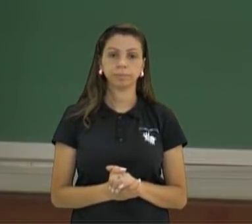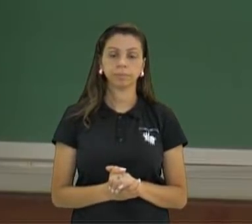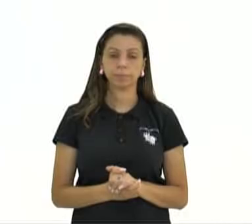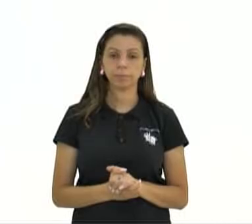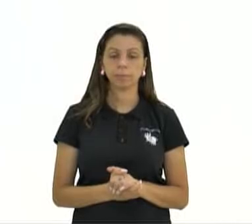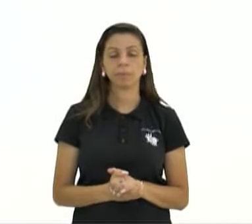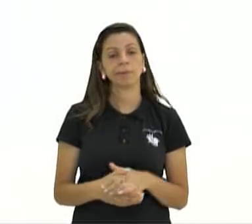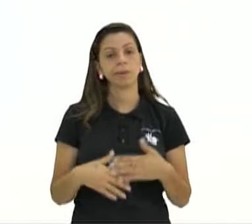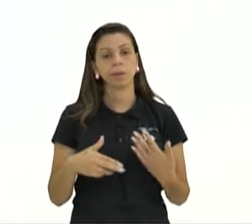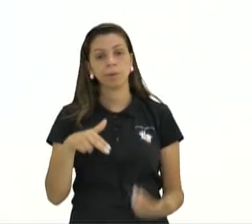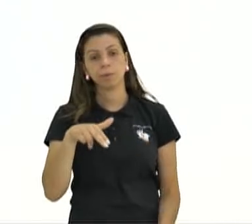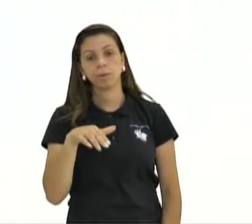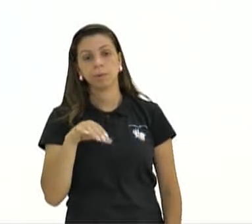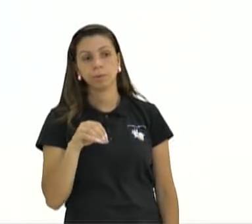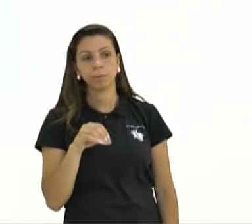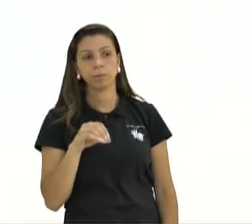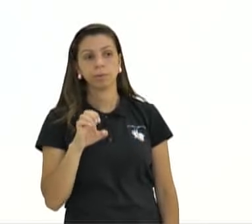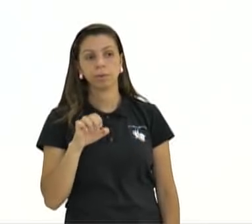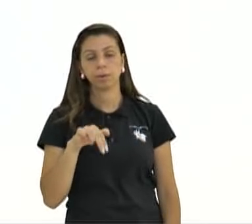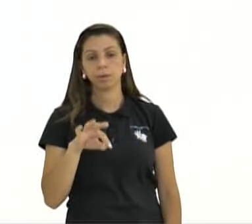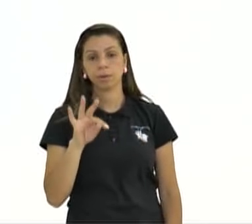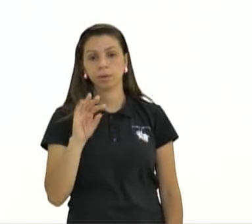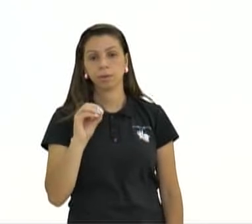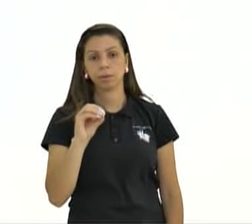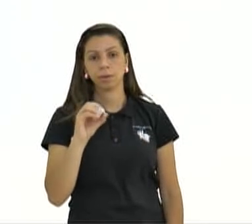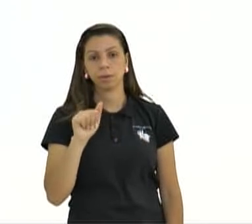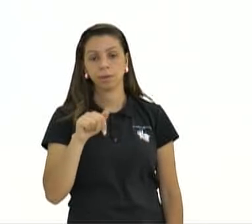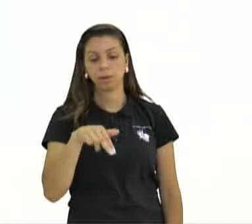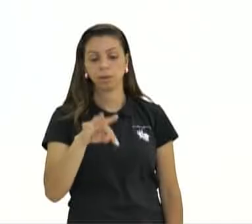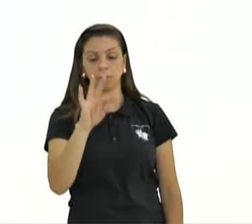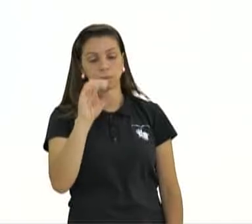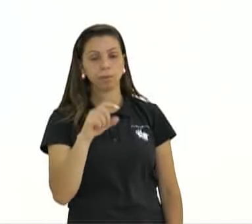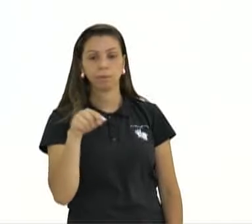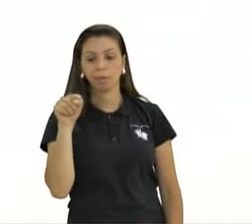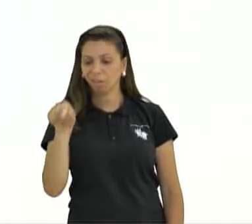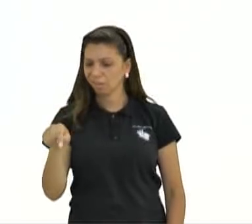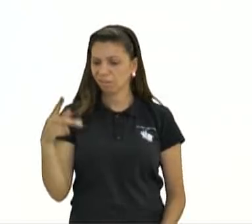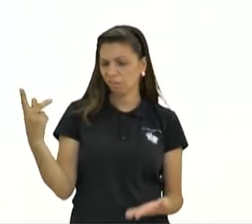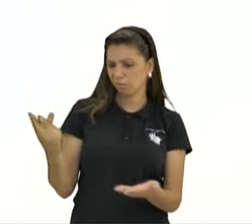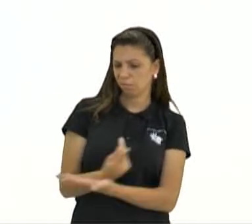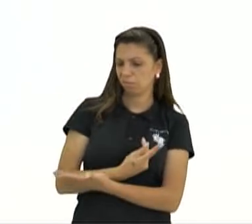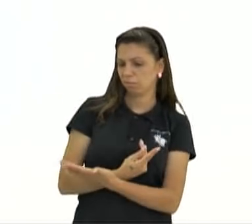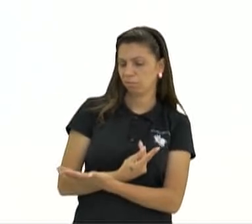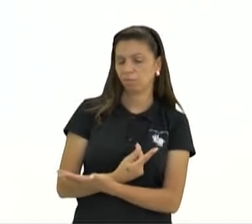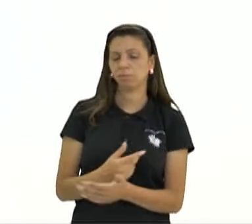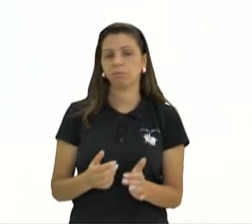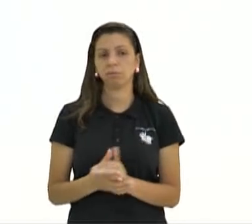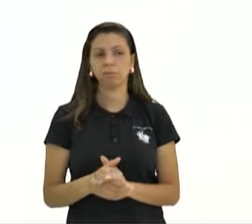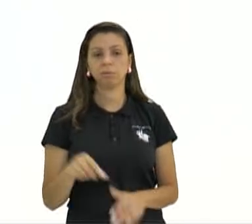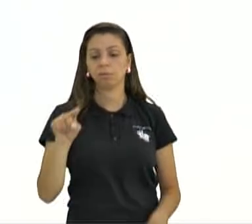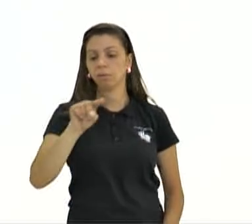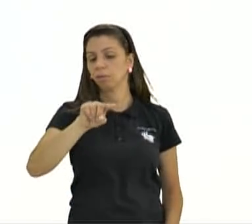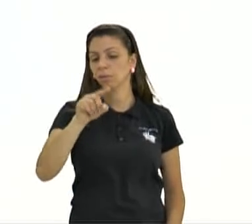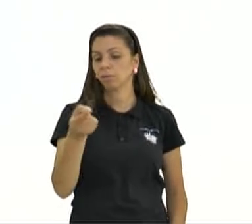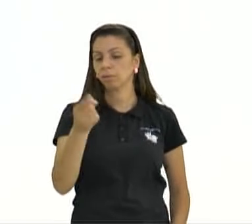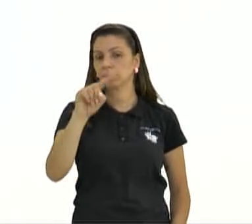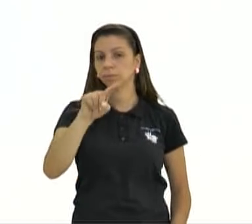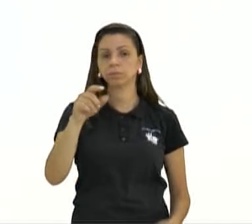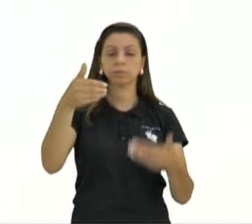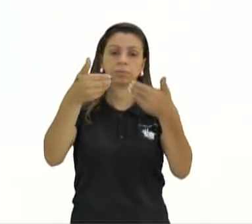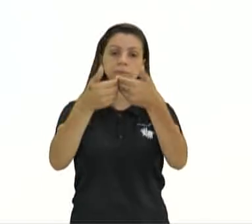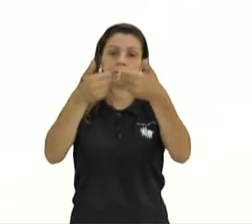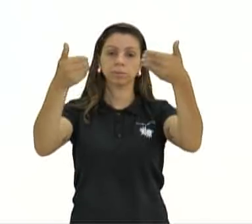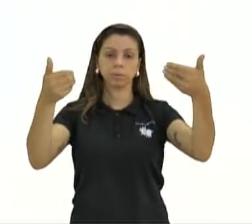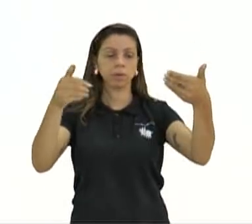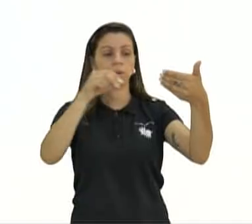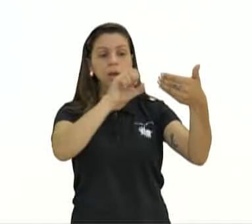No entanto, isso é um equívoco. Colocar uma vírgula para separar o